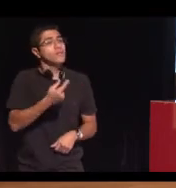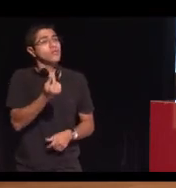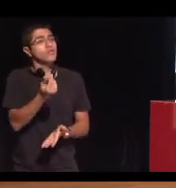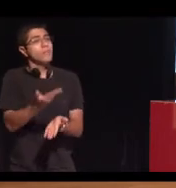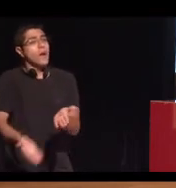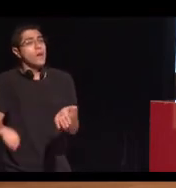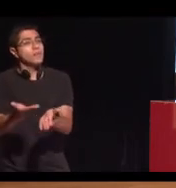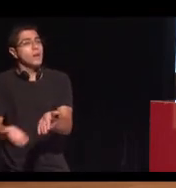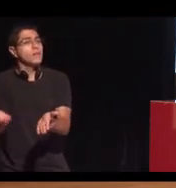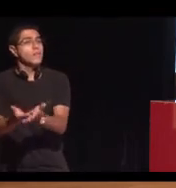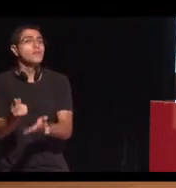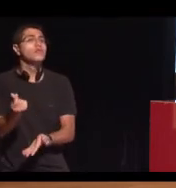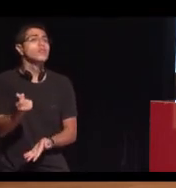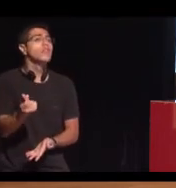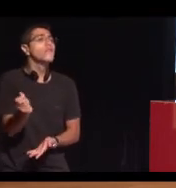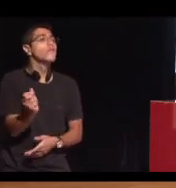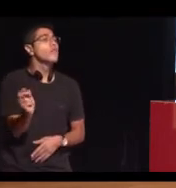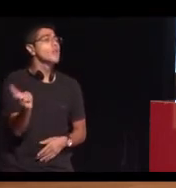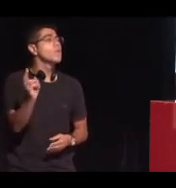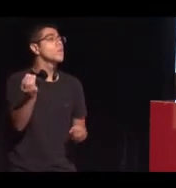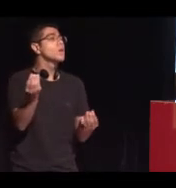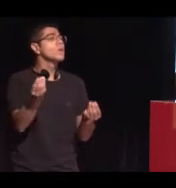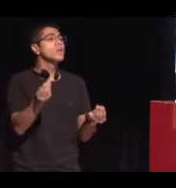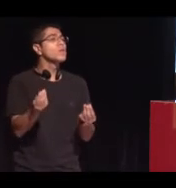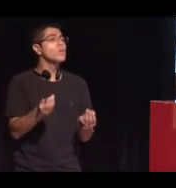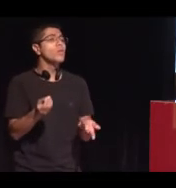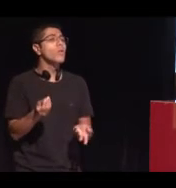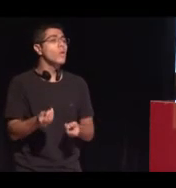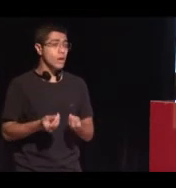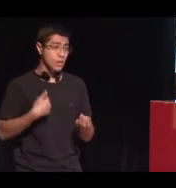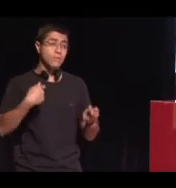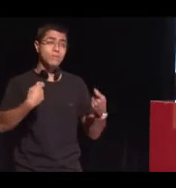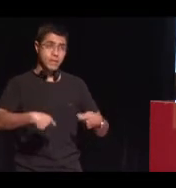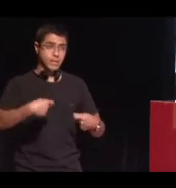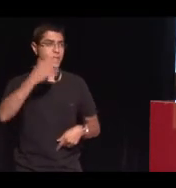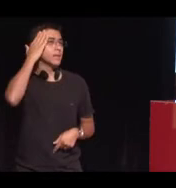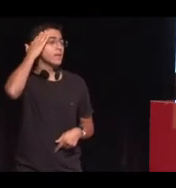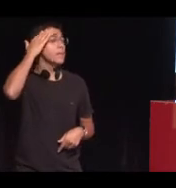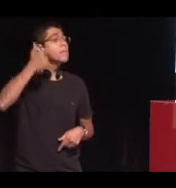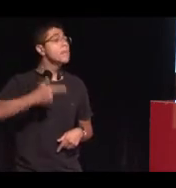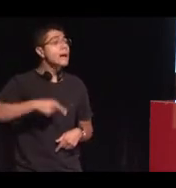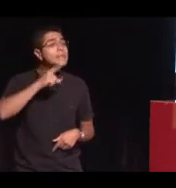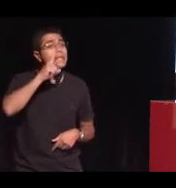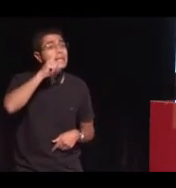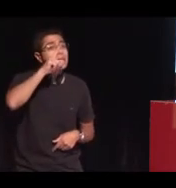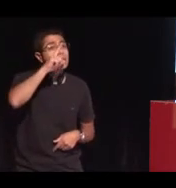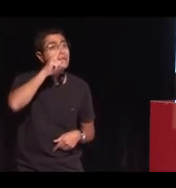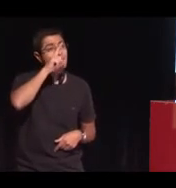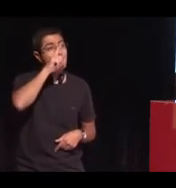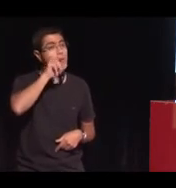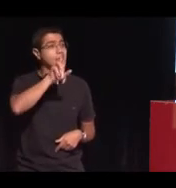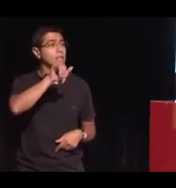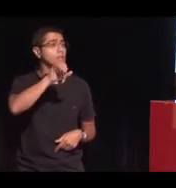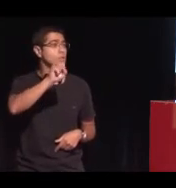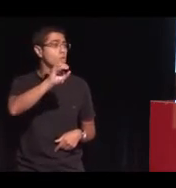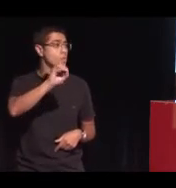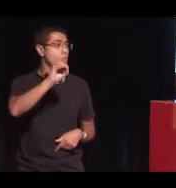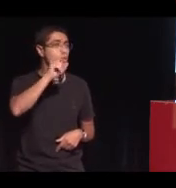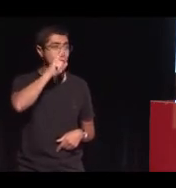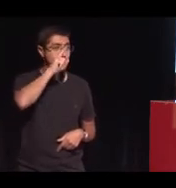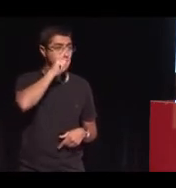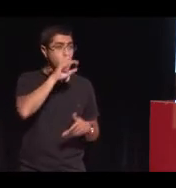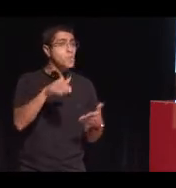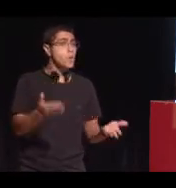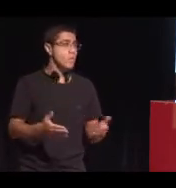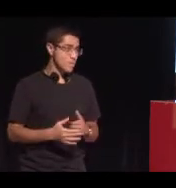aquela capacidade agregava para mim? E qual era o risco mesmo de mexer nela, né? Igual eu falei, era o core do negócio. E a gente sabia